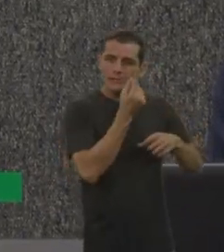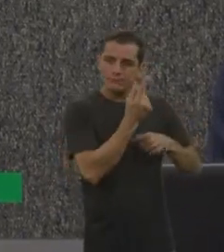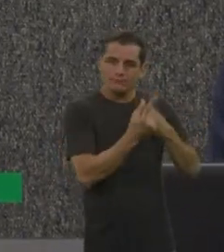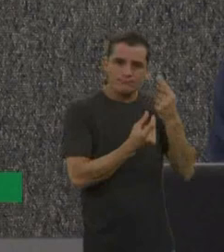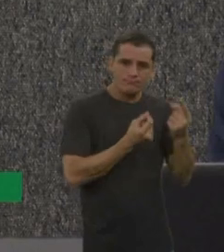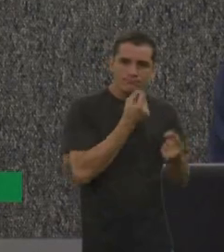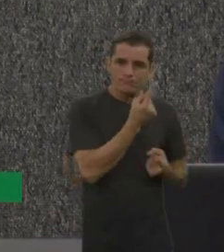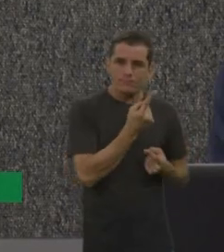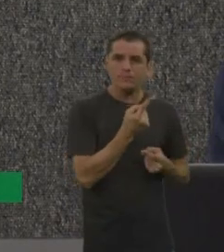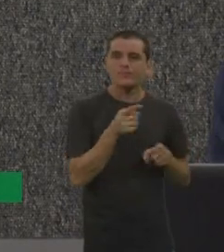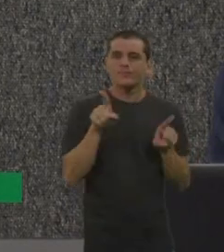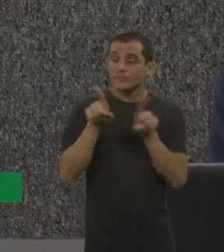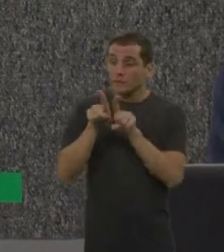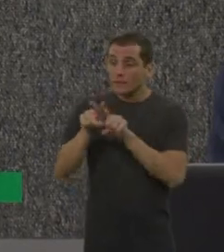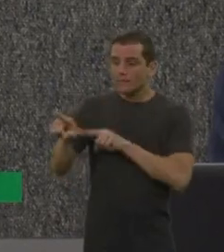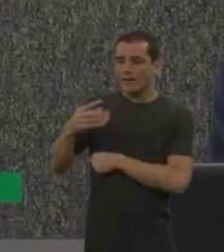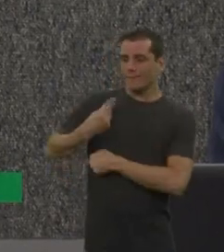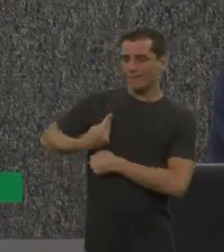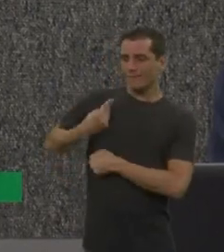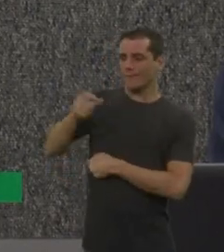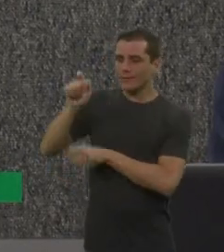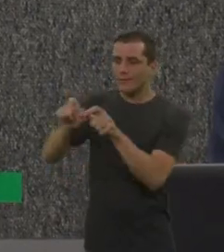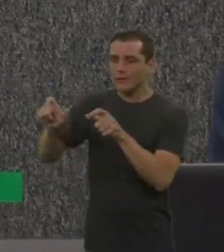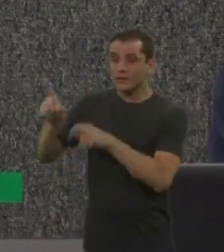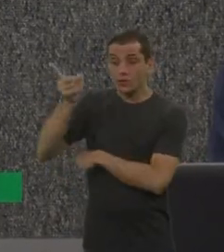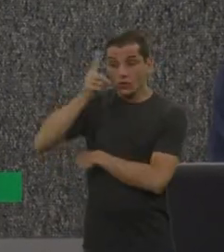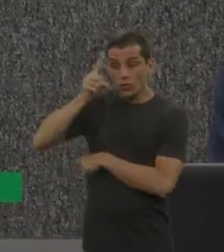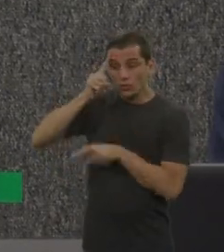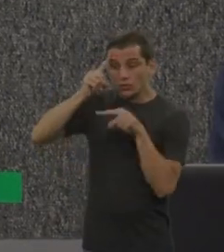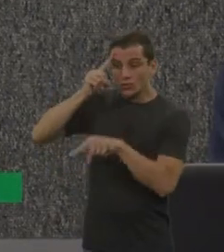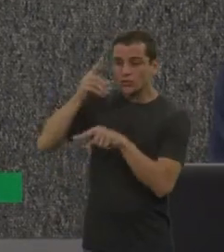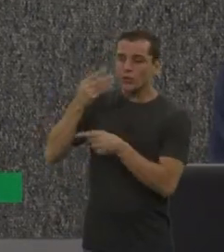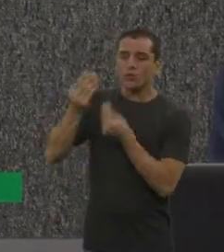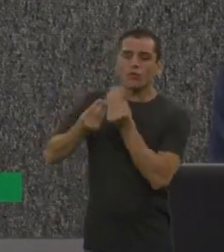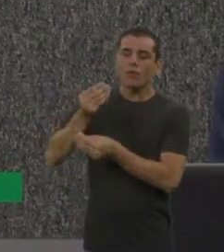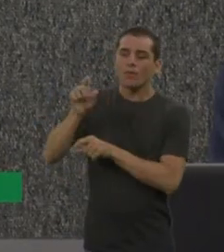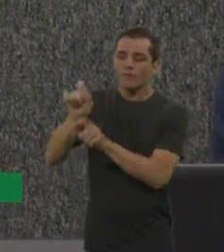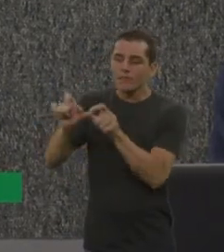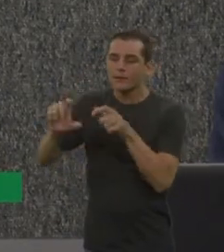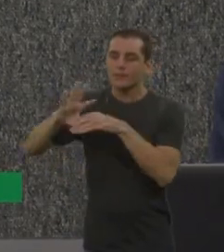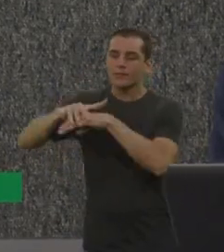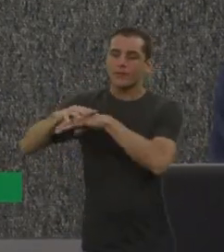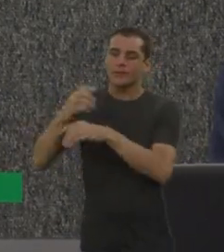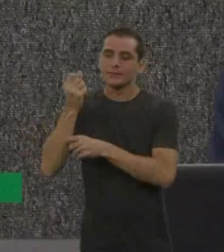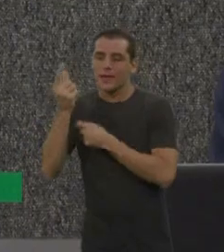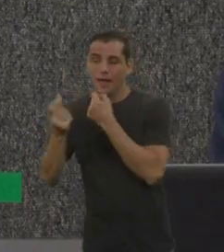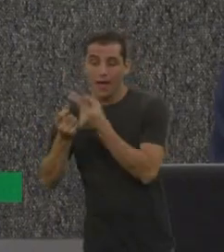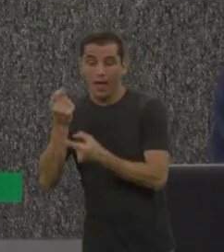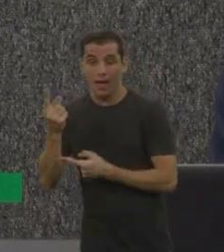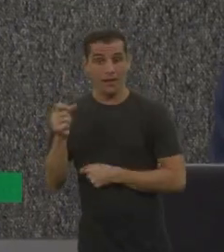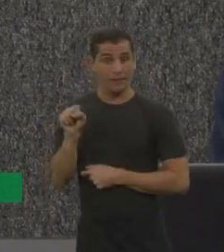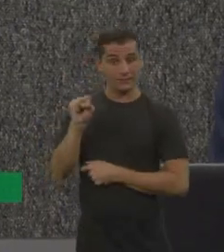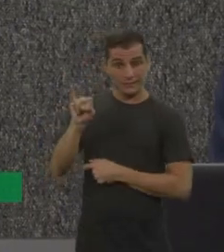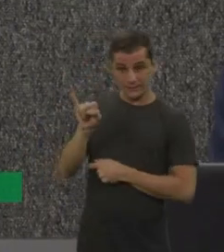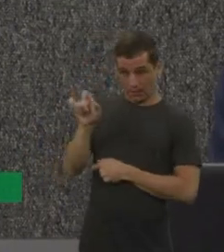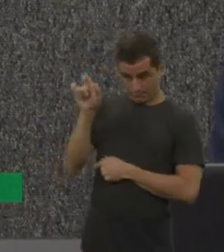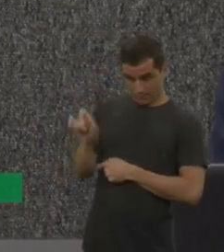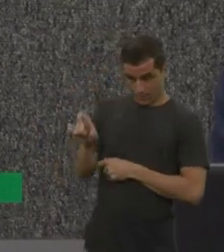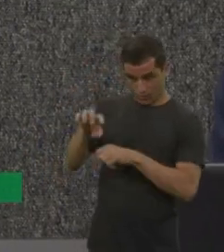famílias das pessoas com doenças raras. Se nós não aceitarmos o diagnóstico, nós não vamos resolver o